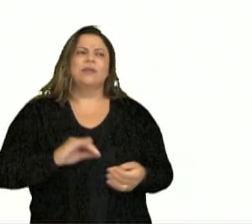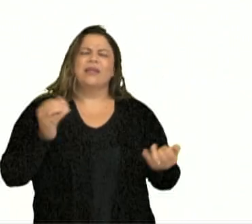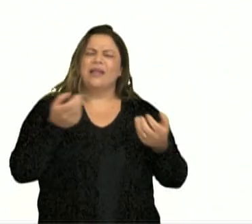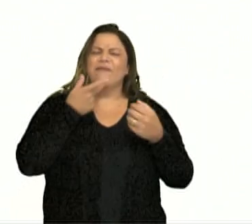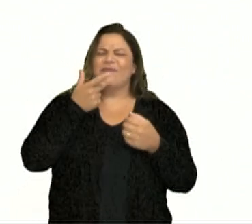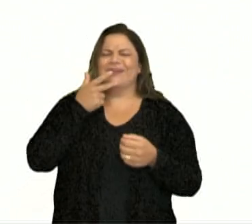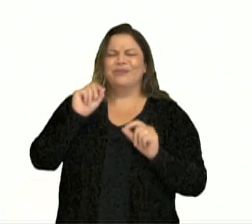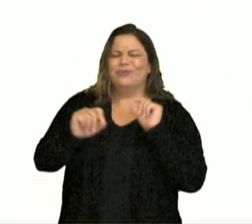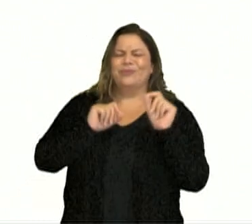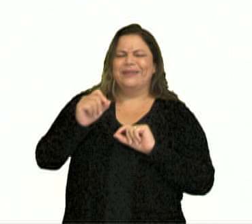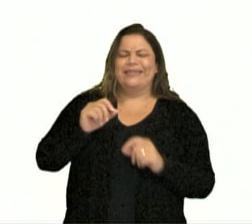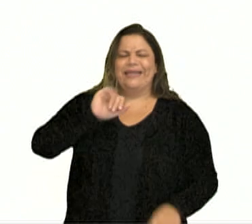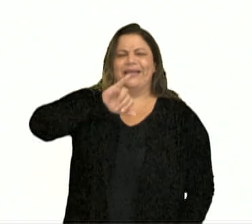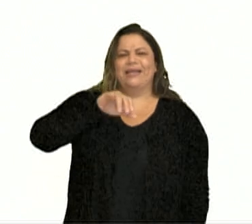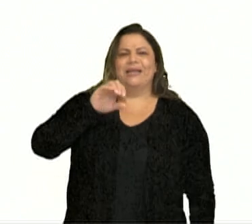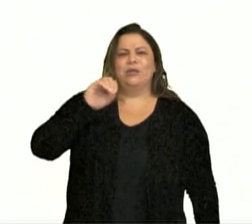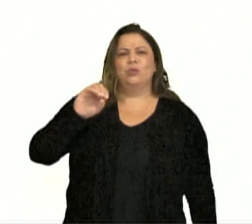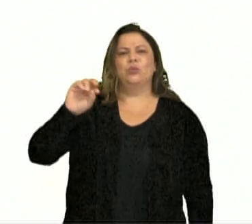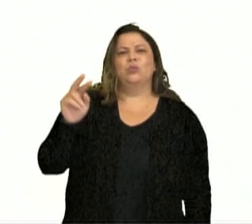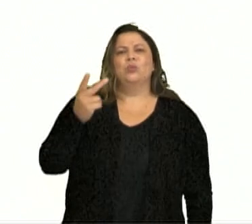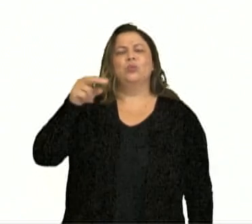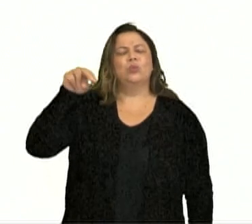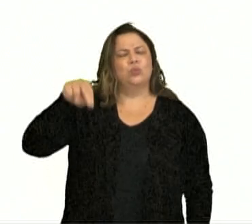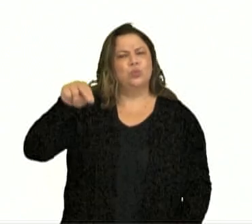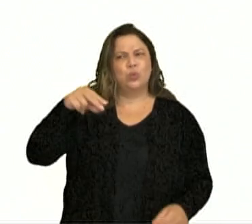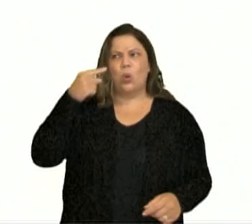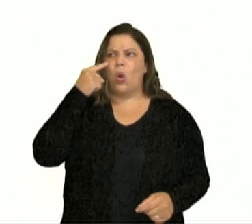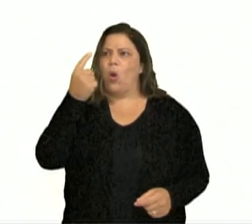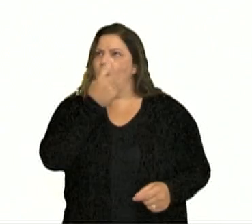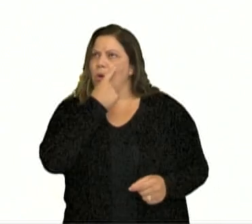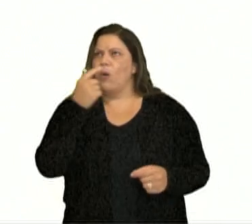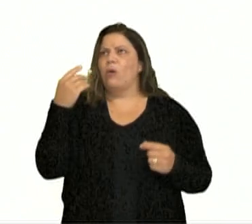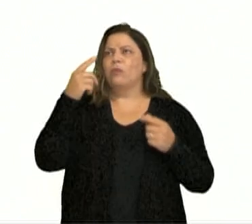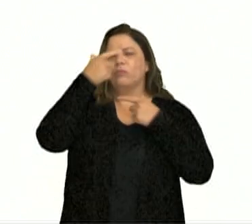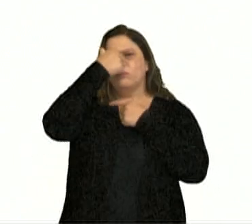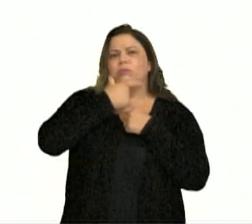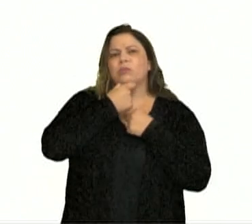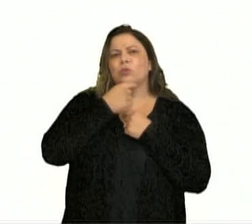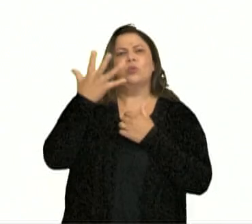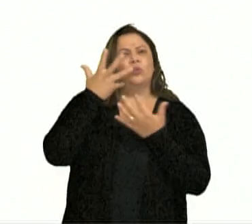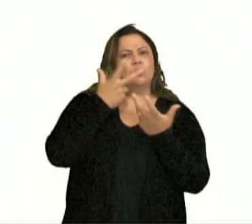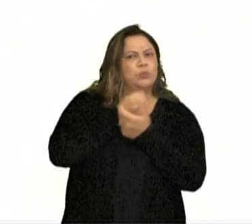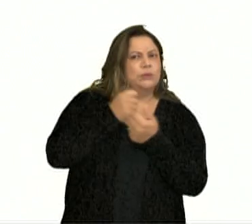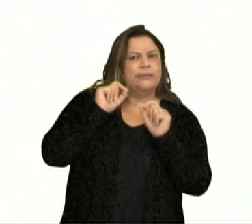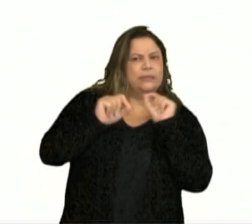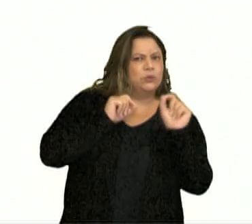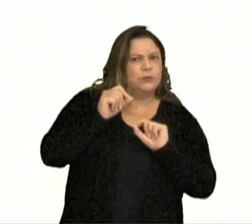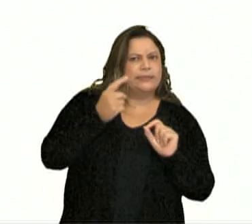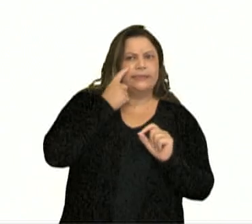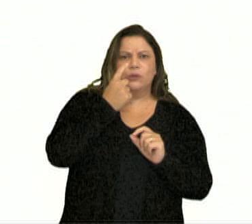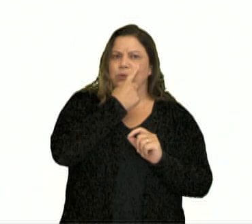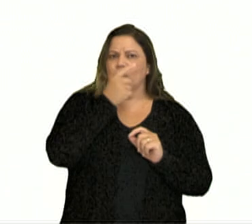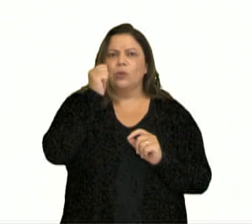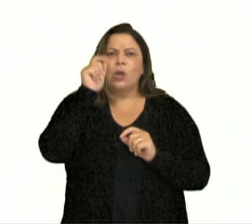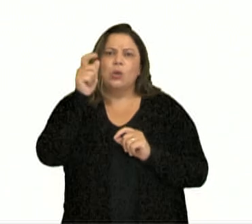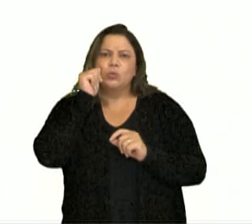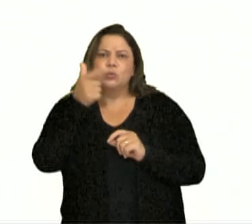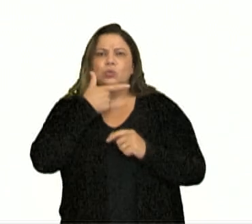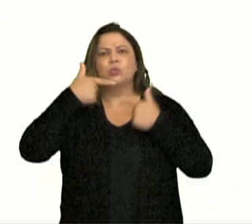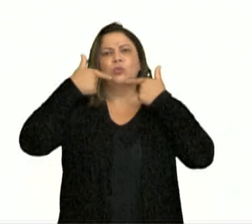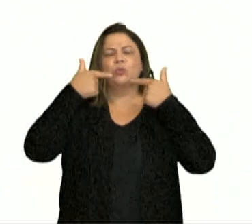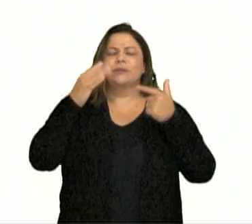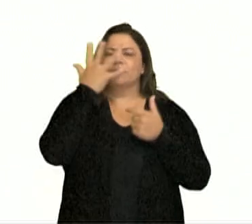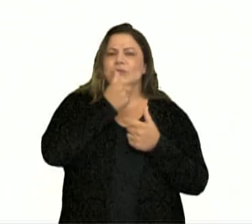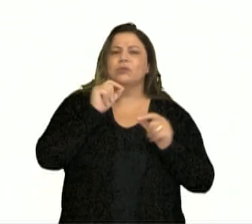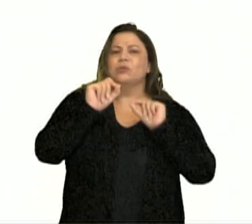olhos azuis e um rosto bonito ou está me dizendo John tem olhos azuis e um sorriso bonito? Responde aí para